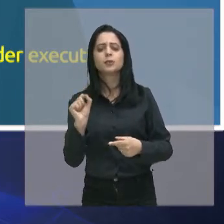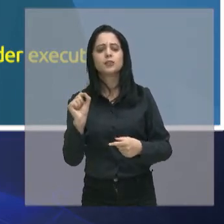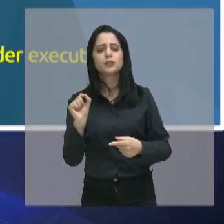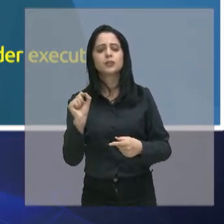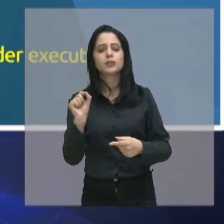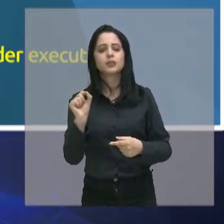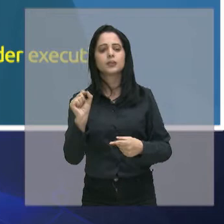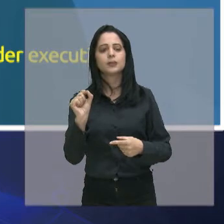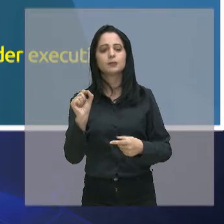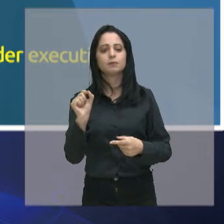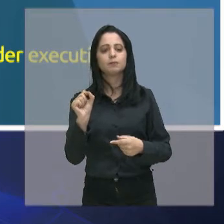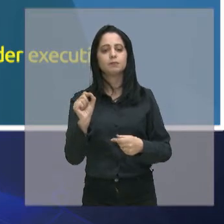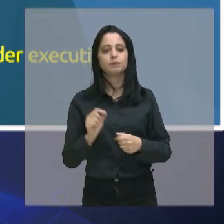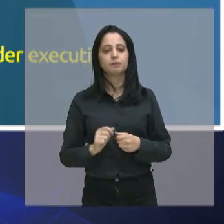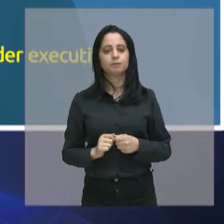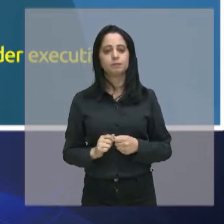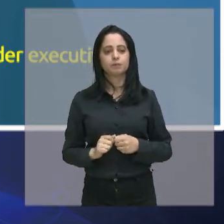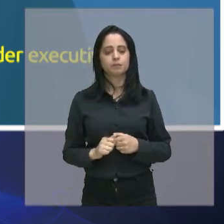tributar